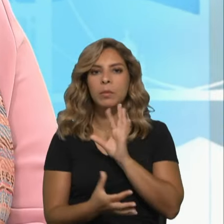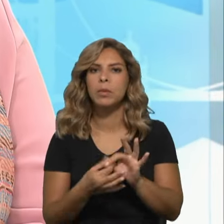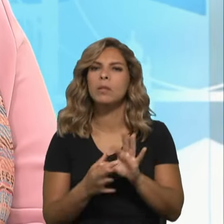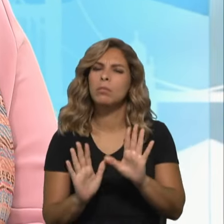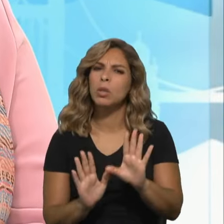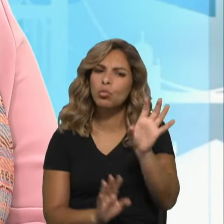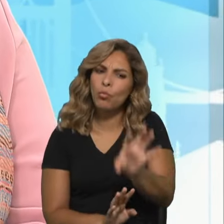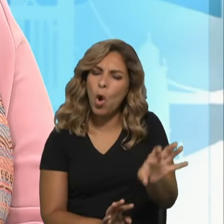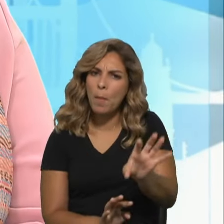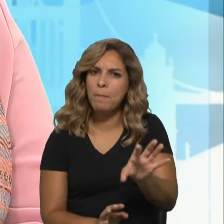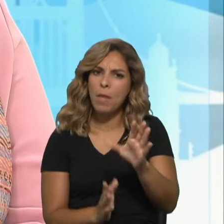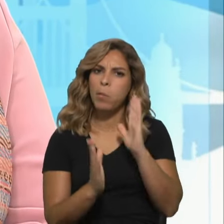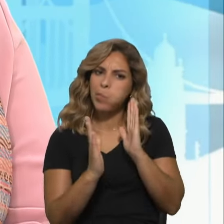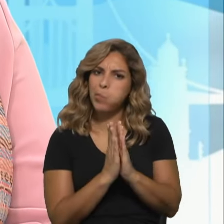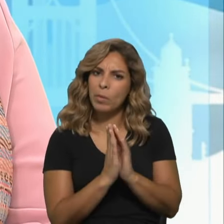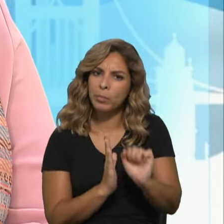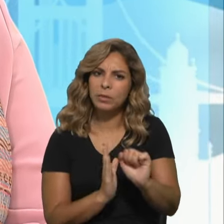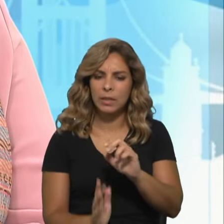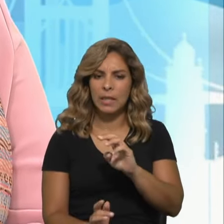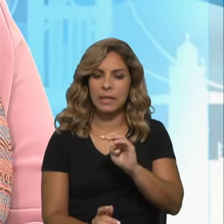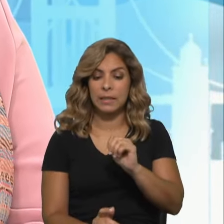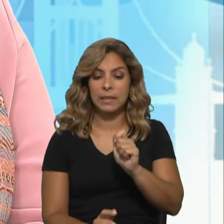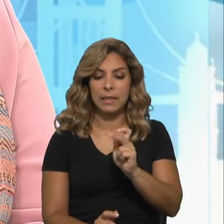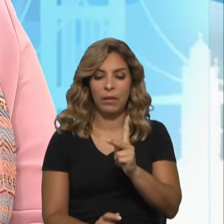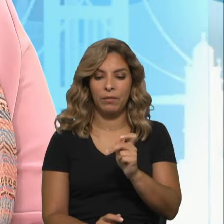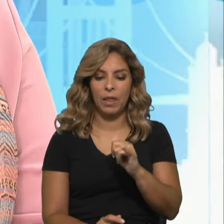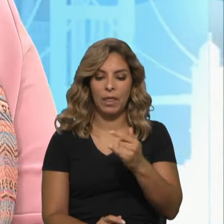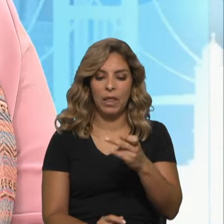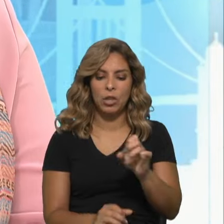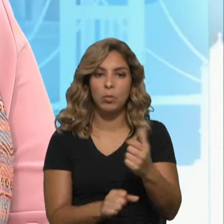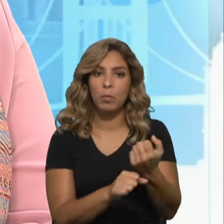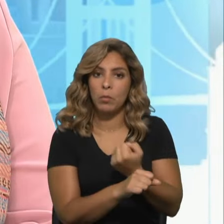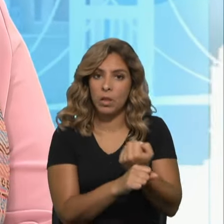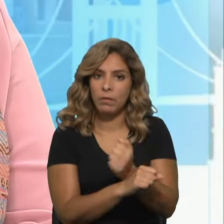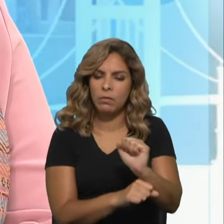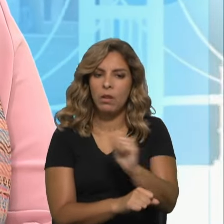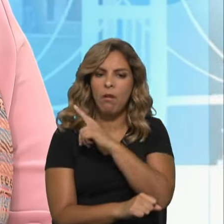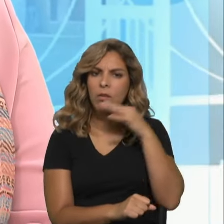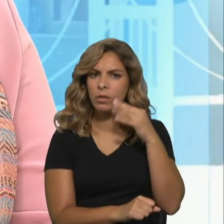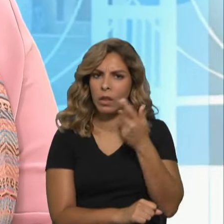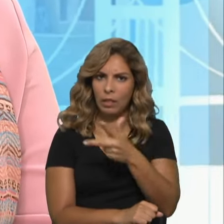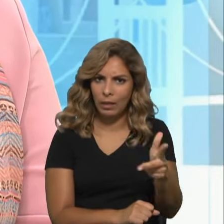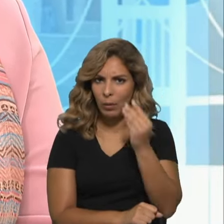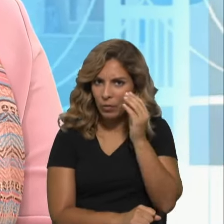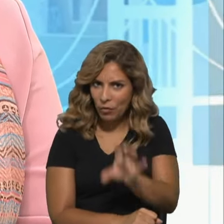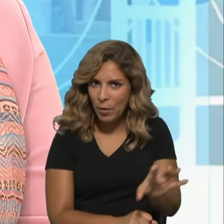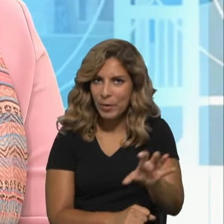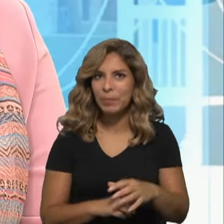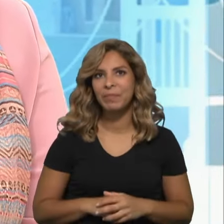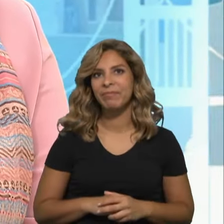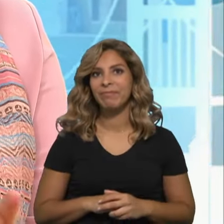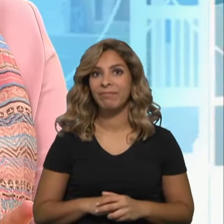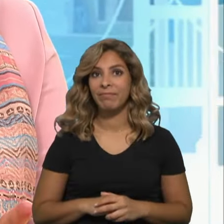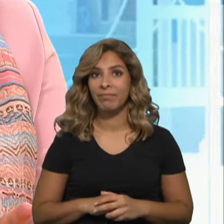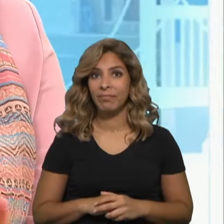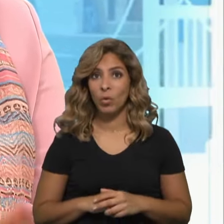a assinalar este momento, estes 100 anos de serviço dedicado neste santuário? Em forma